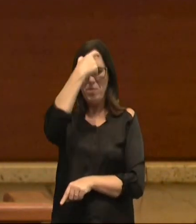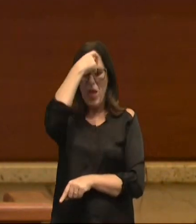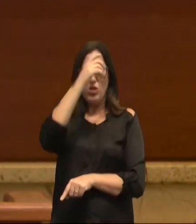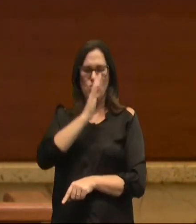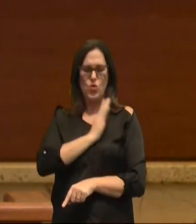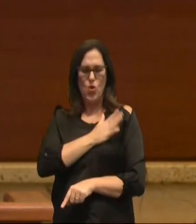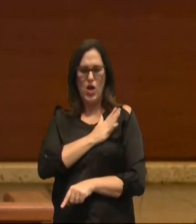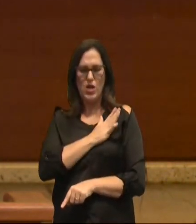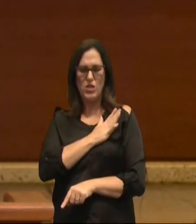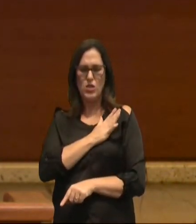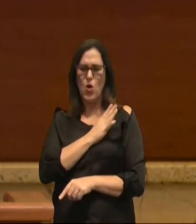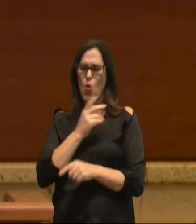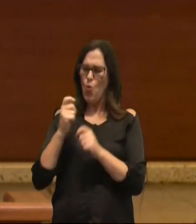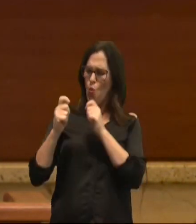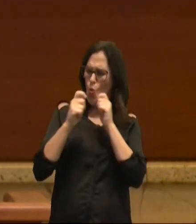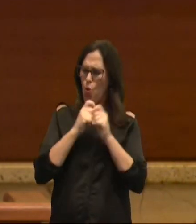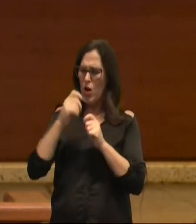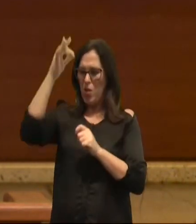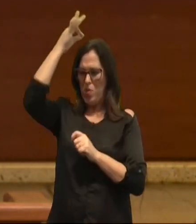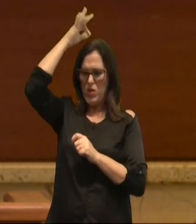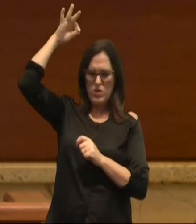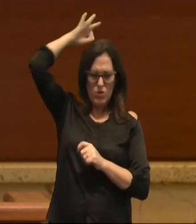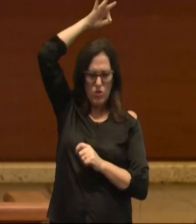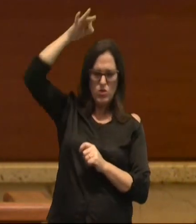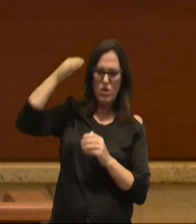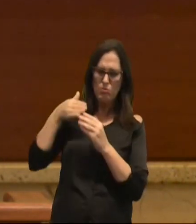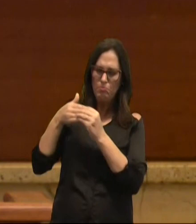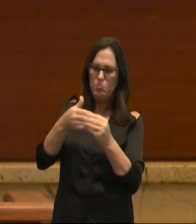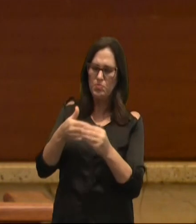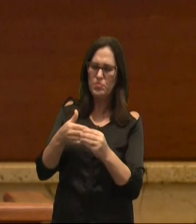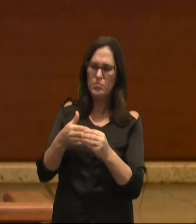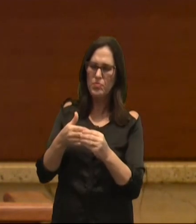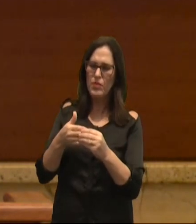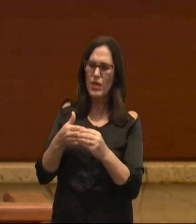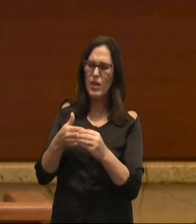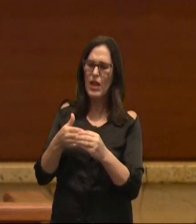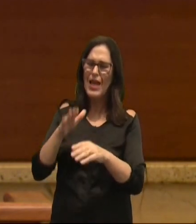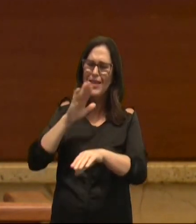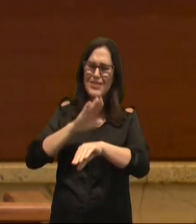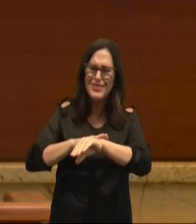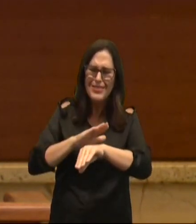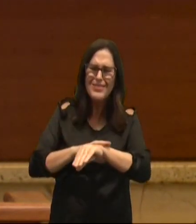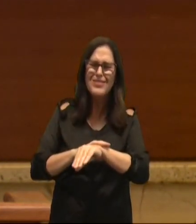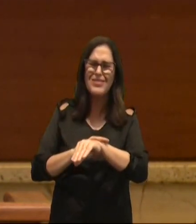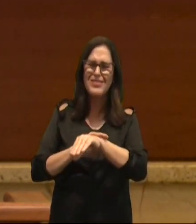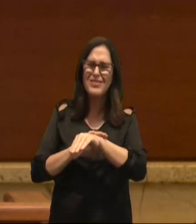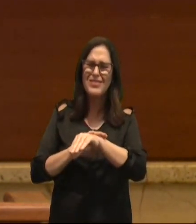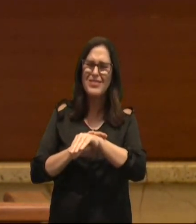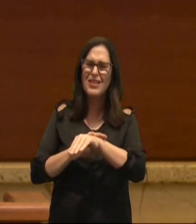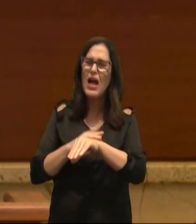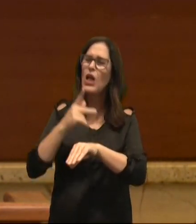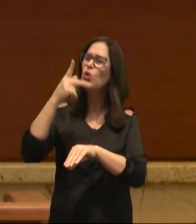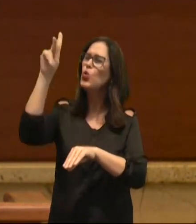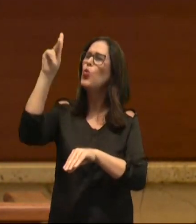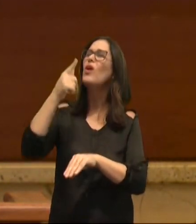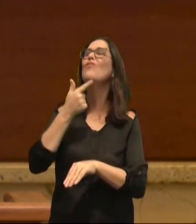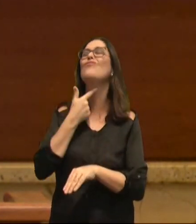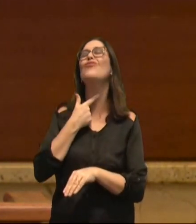corações sejam tomados pelo Espírito Santo do Senhor, para poder conduzir neste tempo, Pai, para a Tua